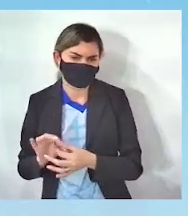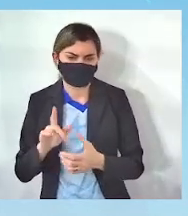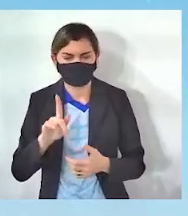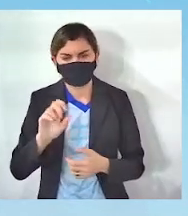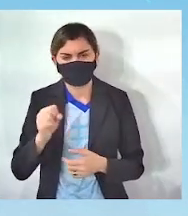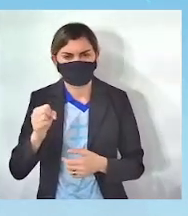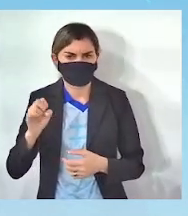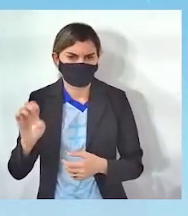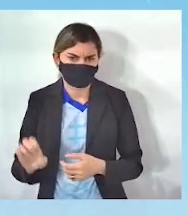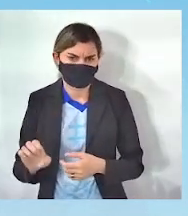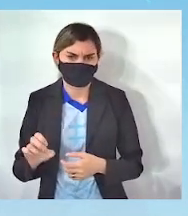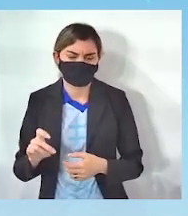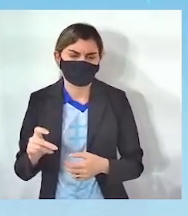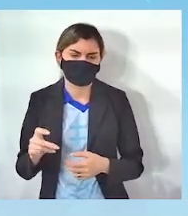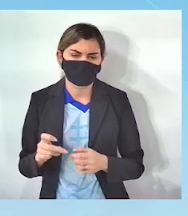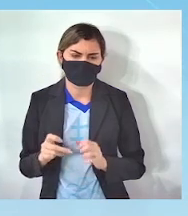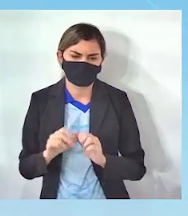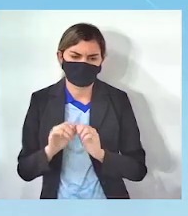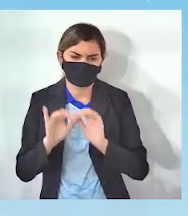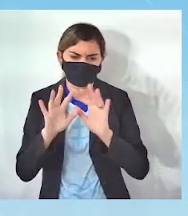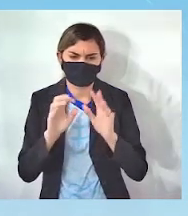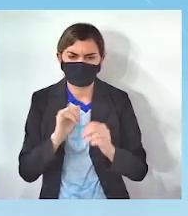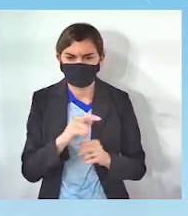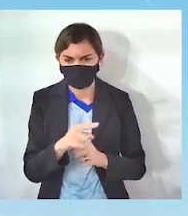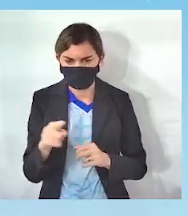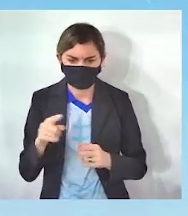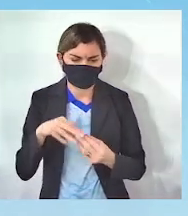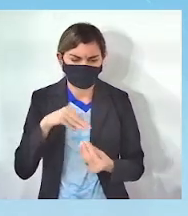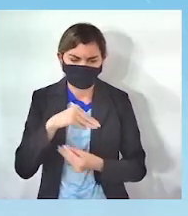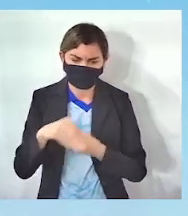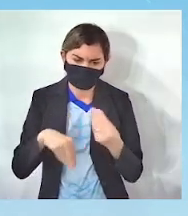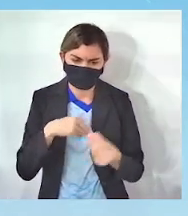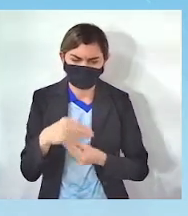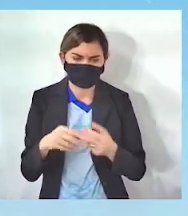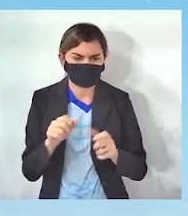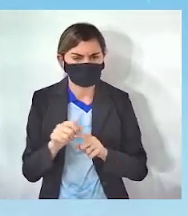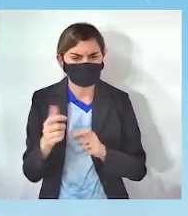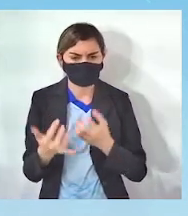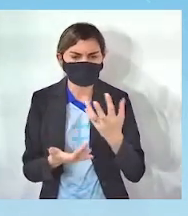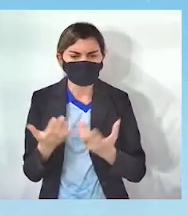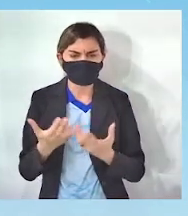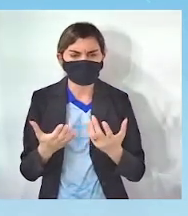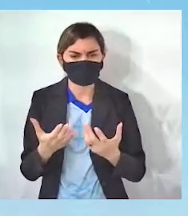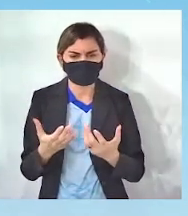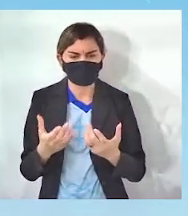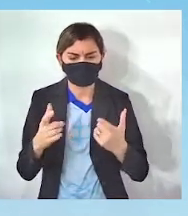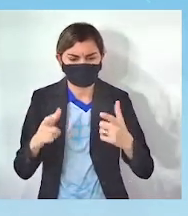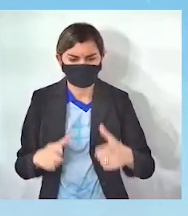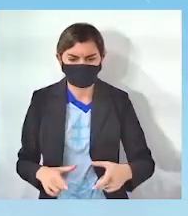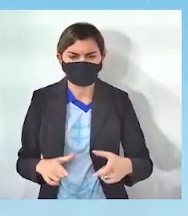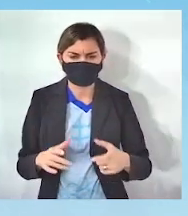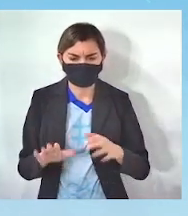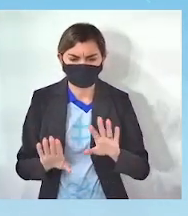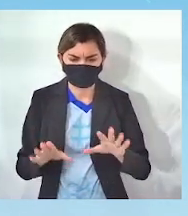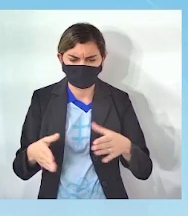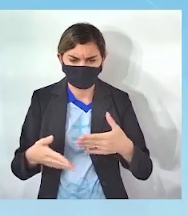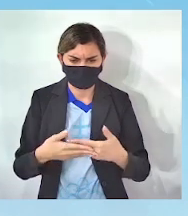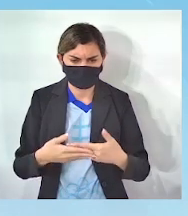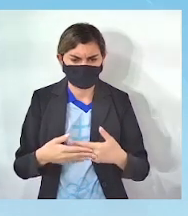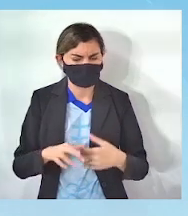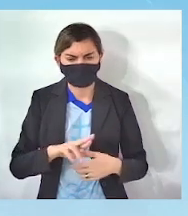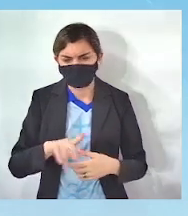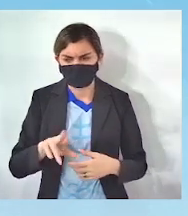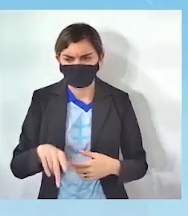que foram lançados na atmosfera. Se aquela reação de queima do carvão acontecesse num recipiente fechado, que